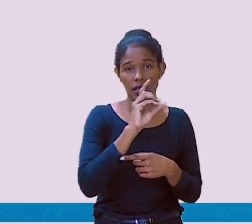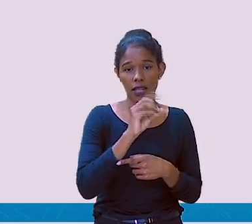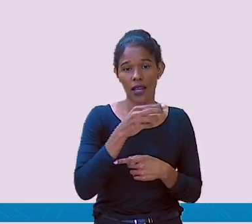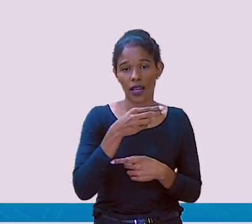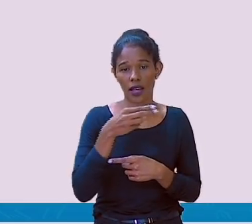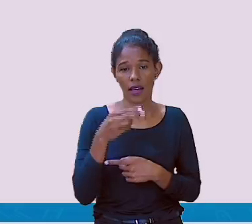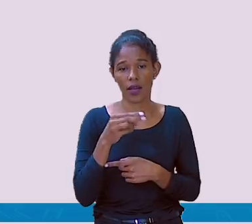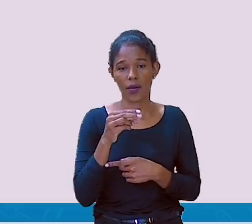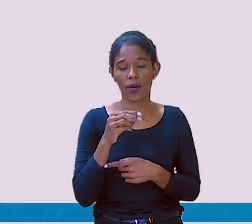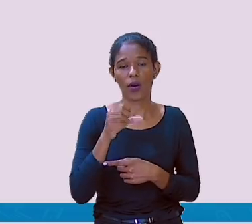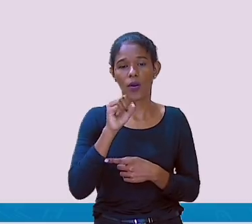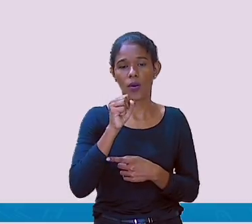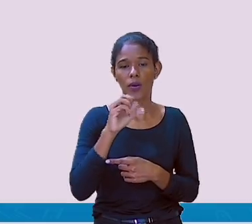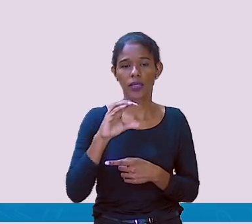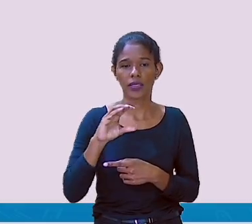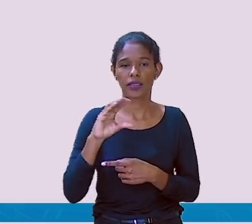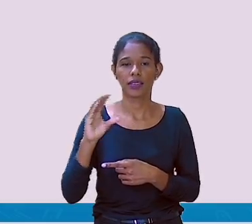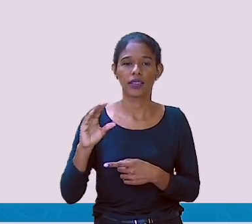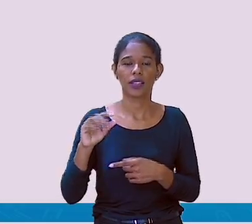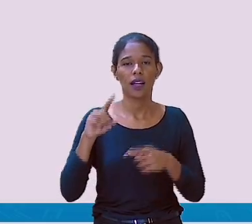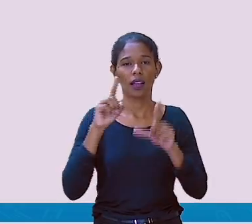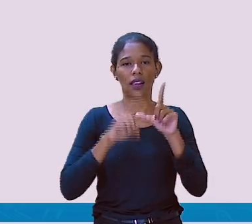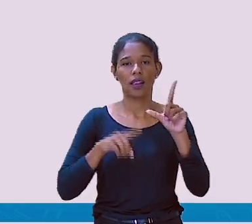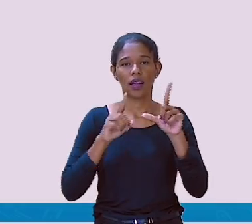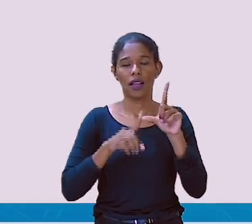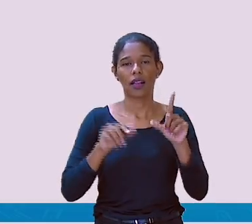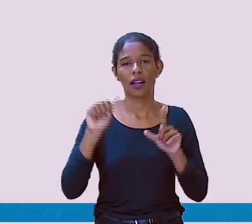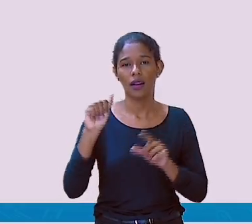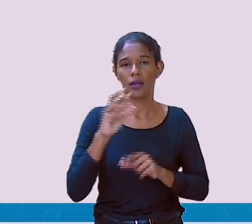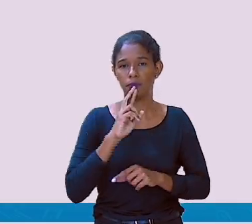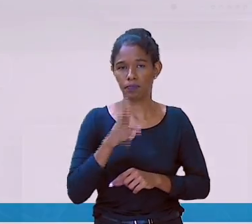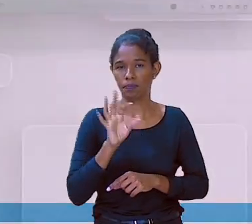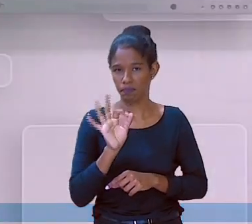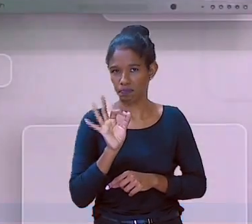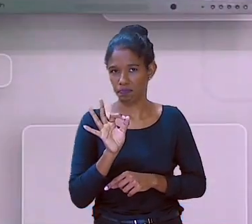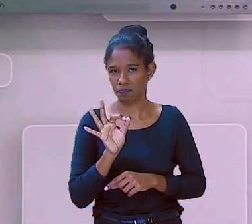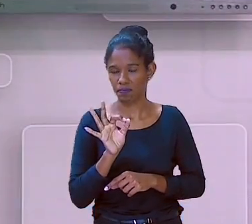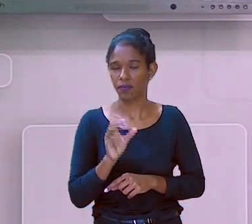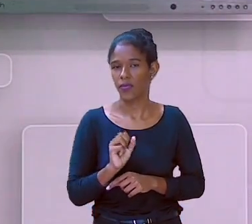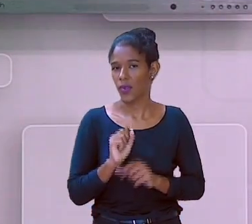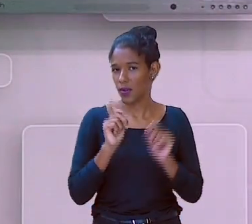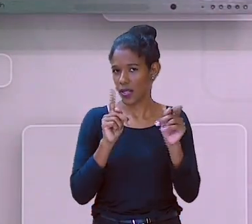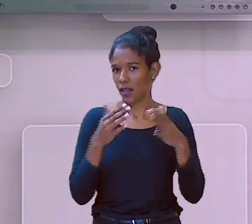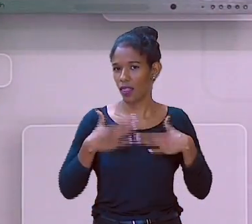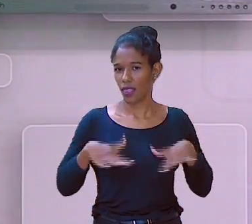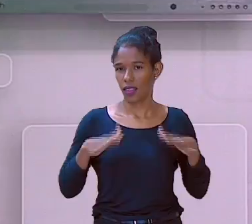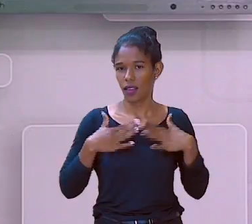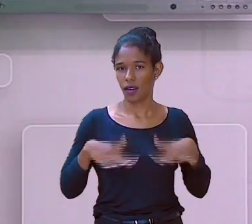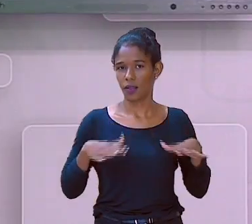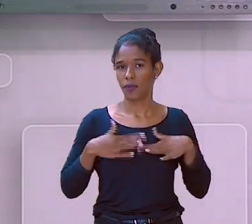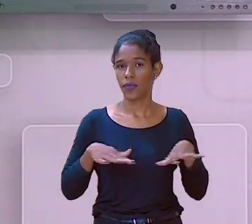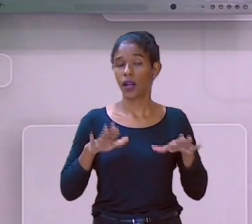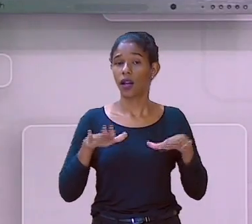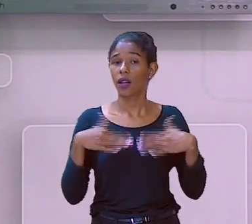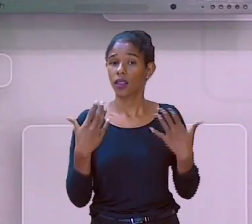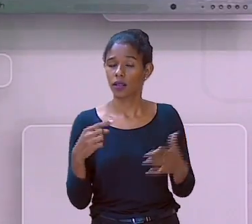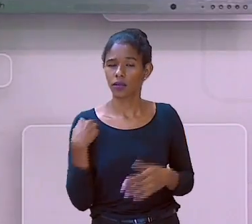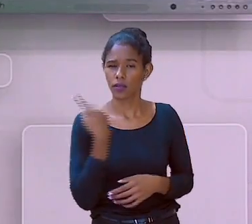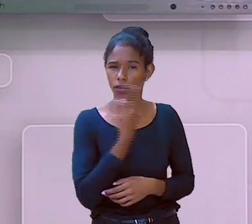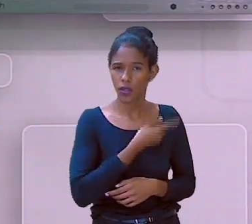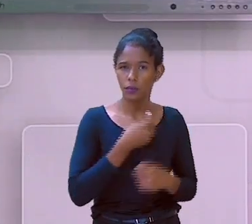centímetros. Alternativa A. Bom, não é? Tranquilo? Então, nós temos